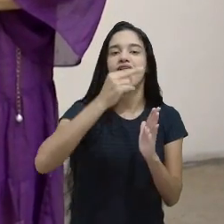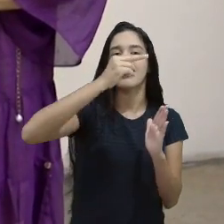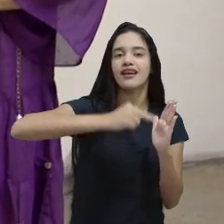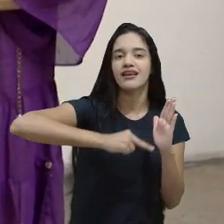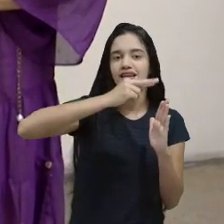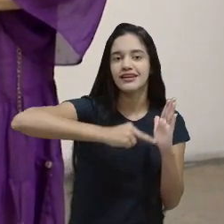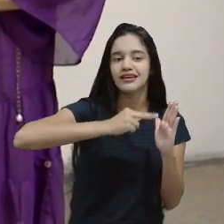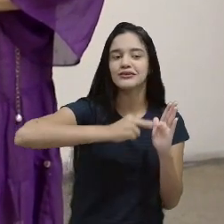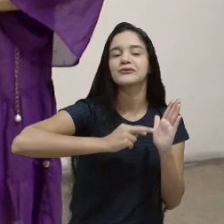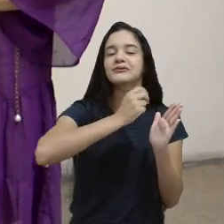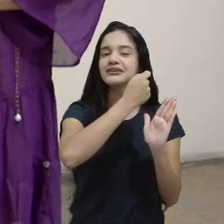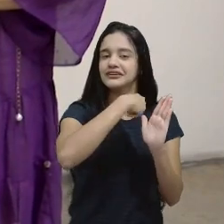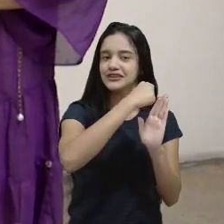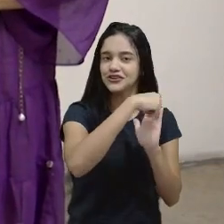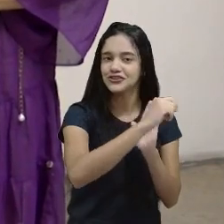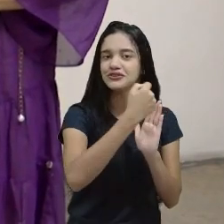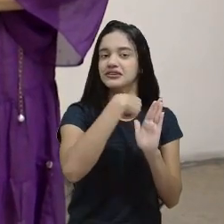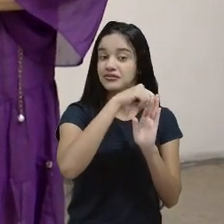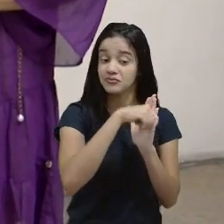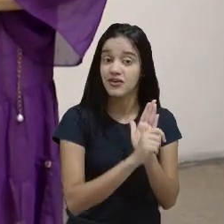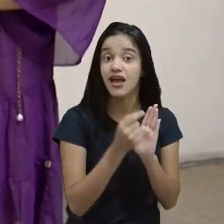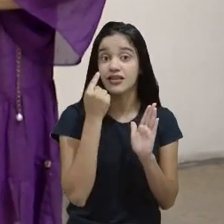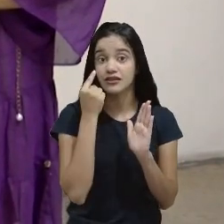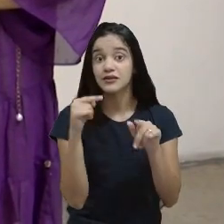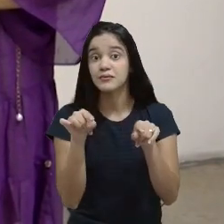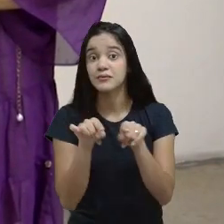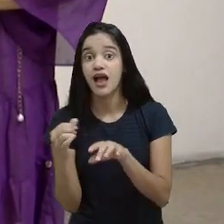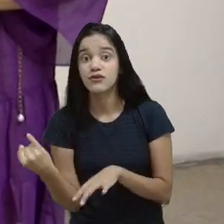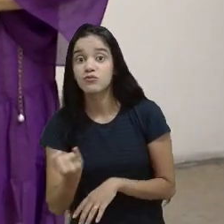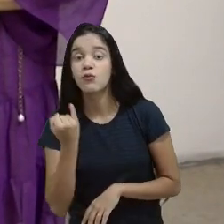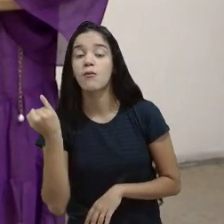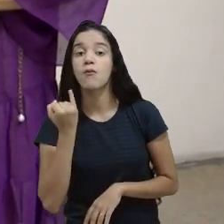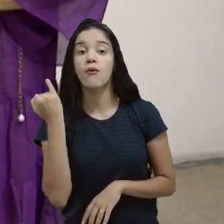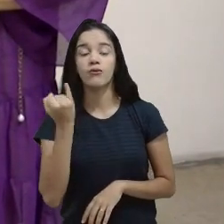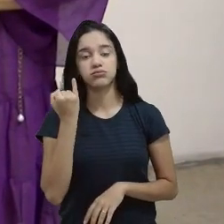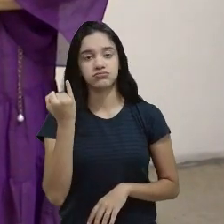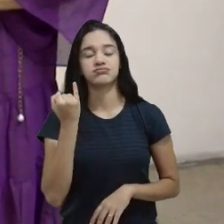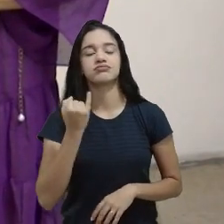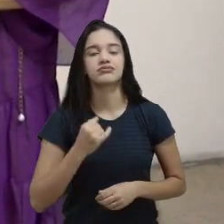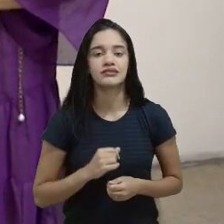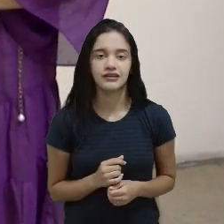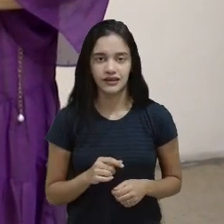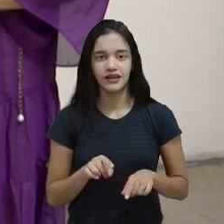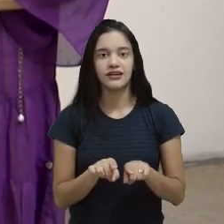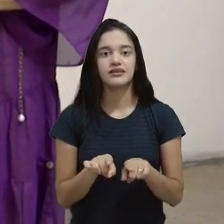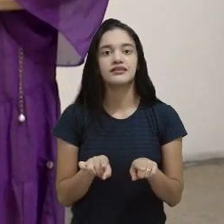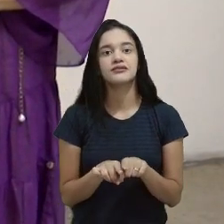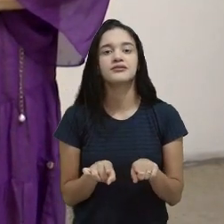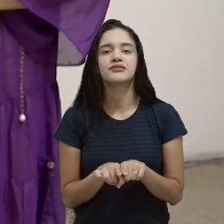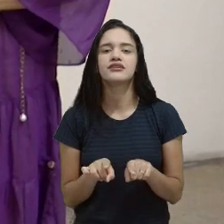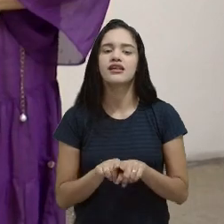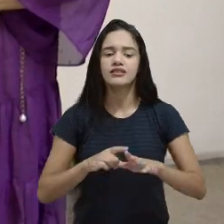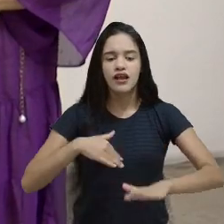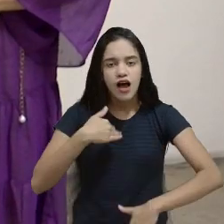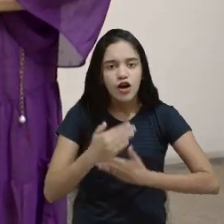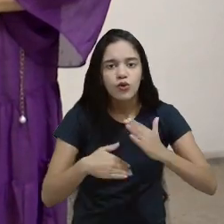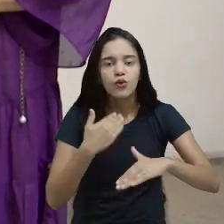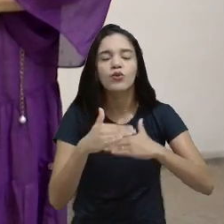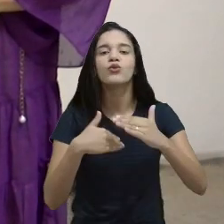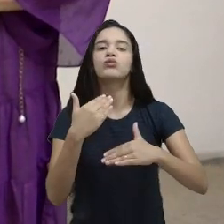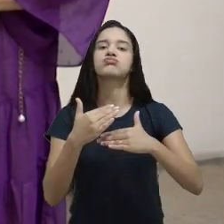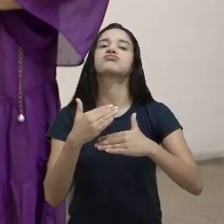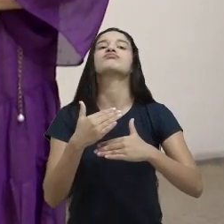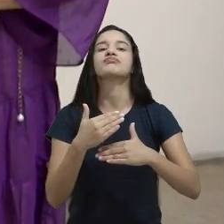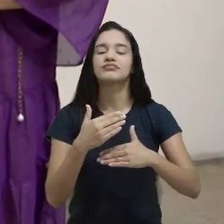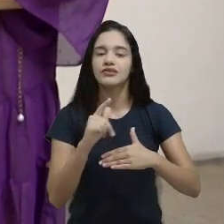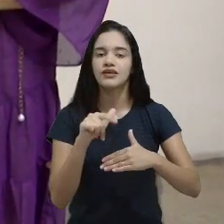leitura, não é? Na escrita, a importância, não é, desse eixo, não é, na construção